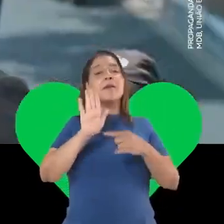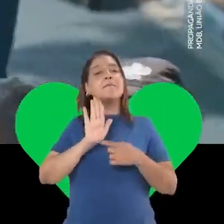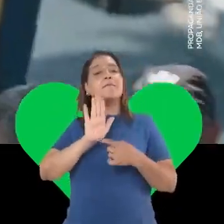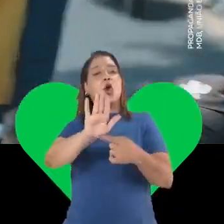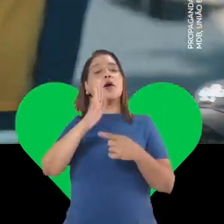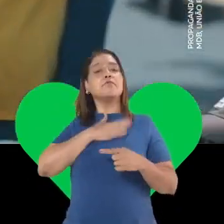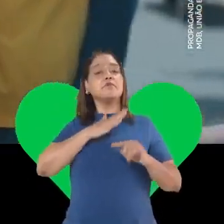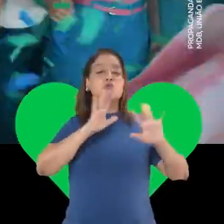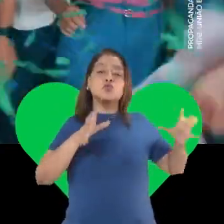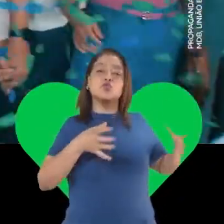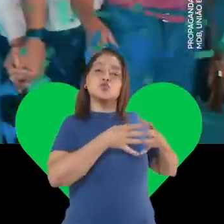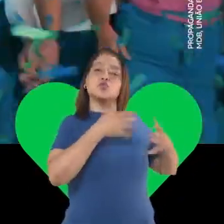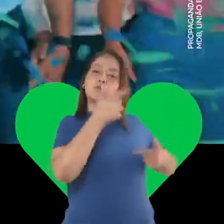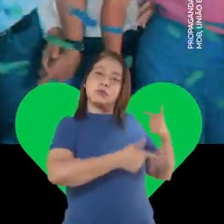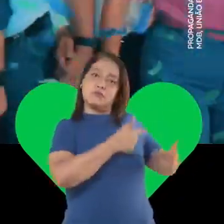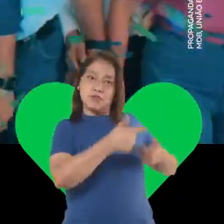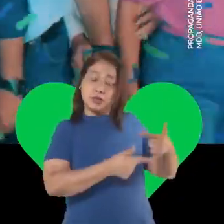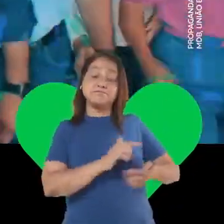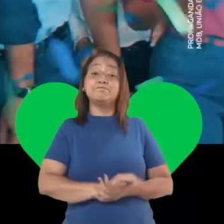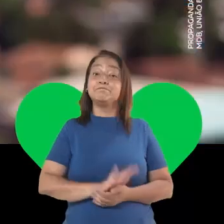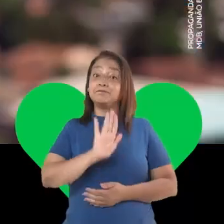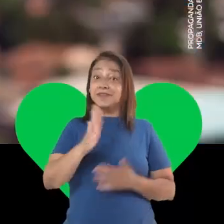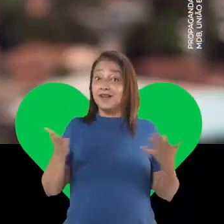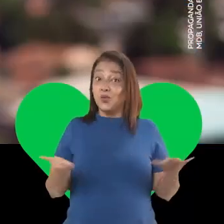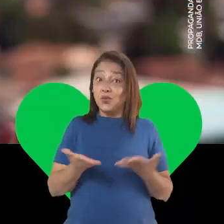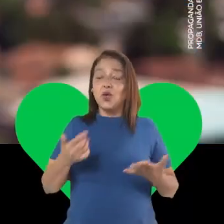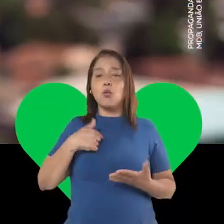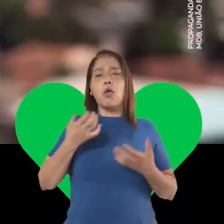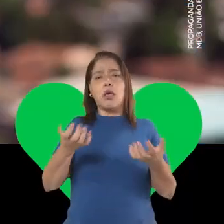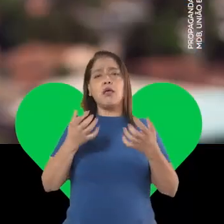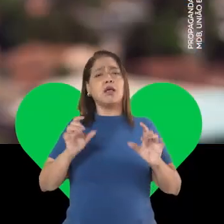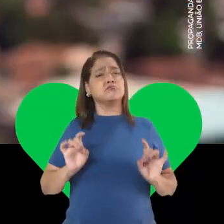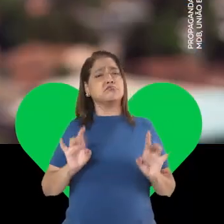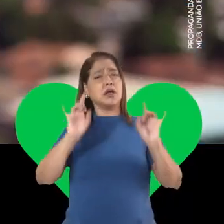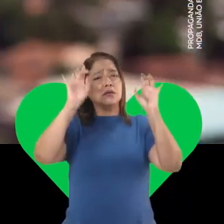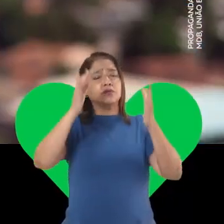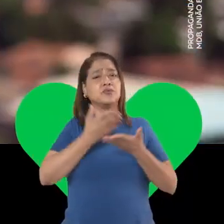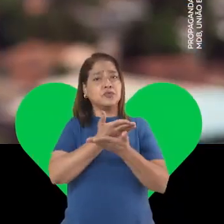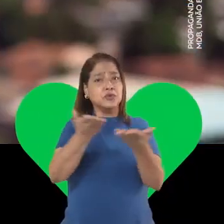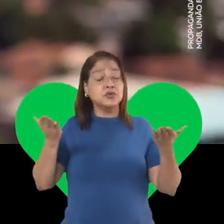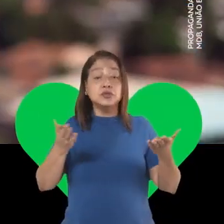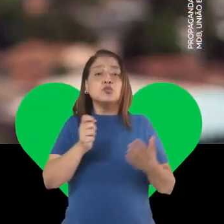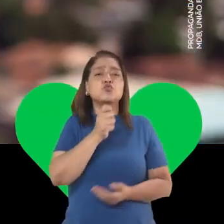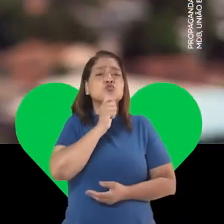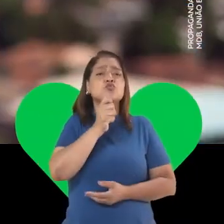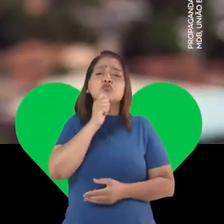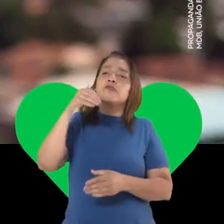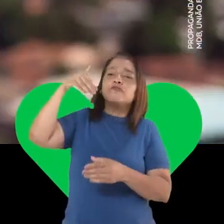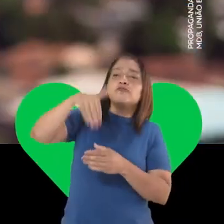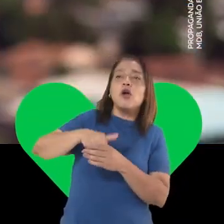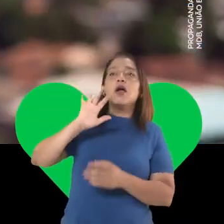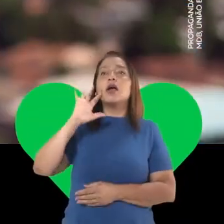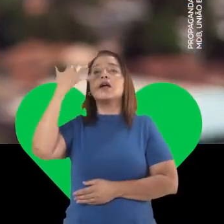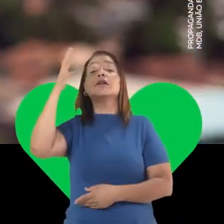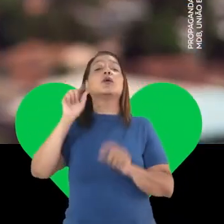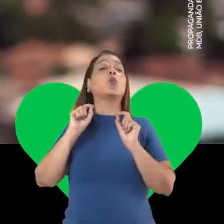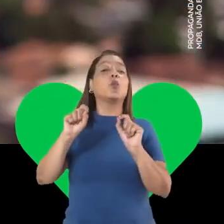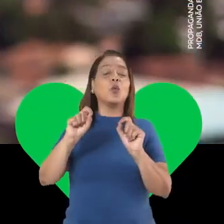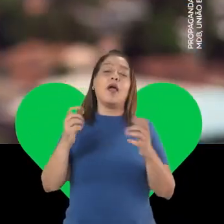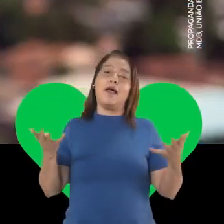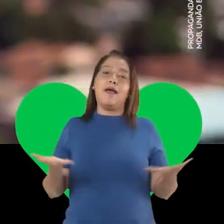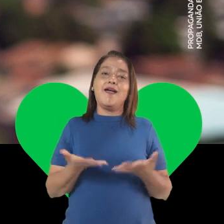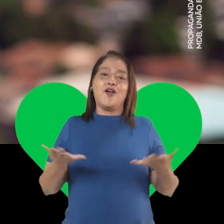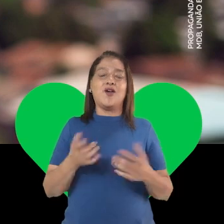também mostrar o time que está comigo nessa caminhada. Agora, quero falar especialmente com você, que ainda não decidiu o seu